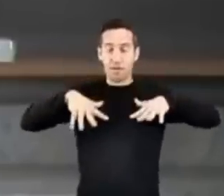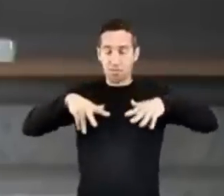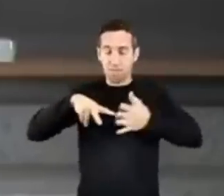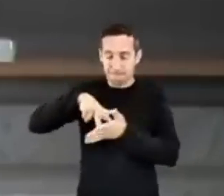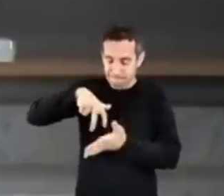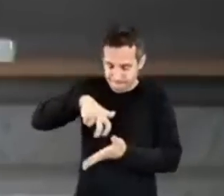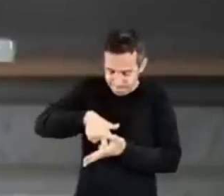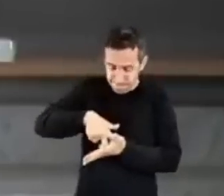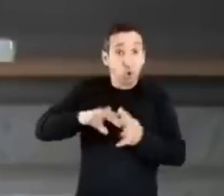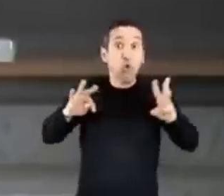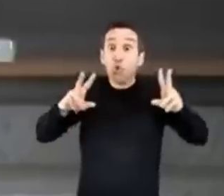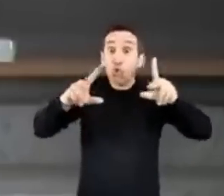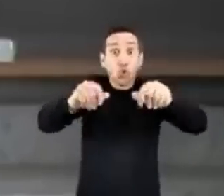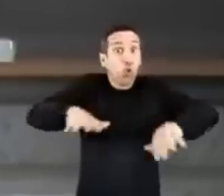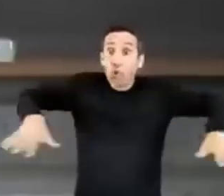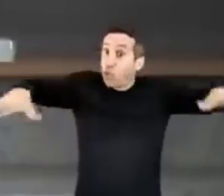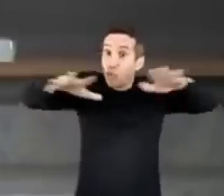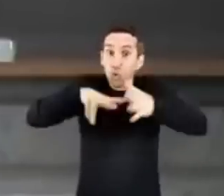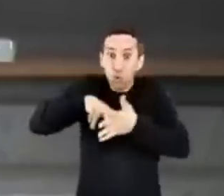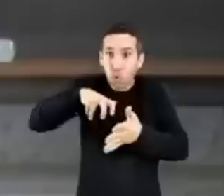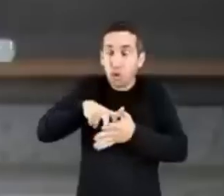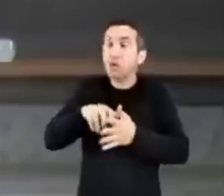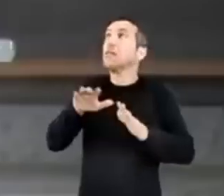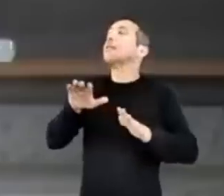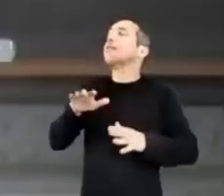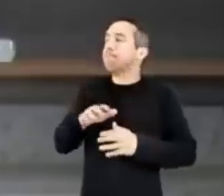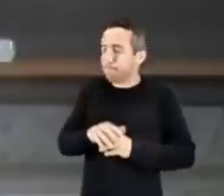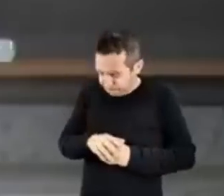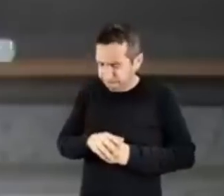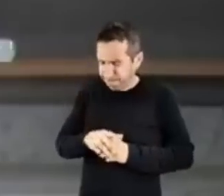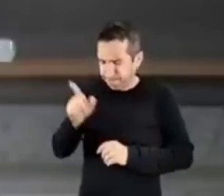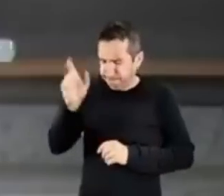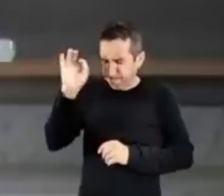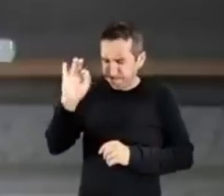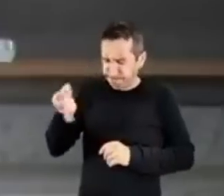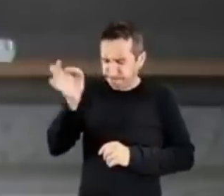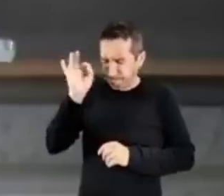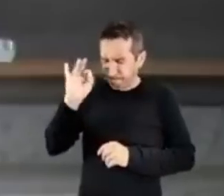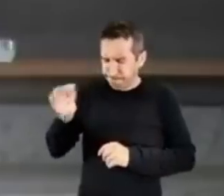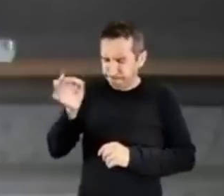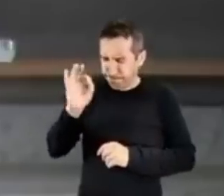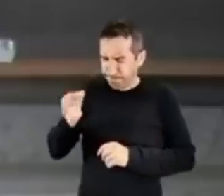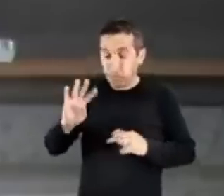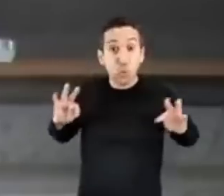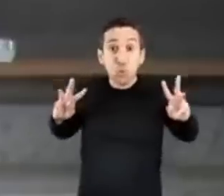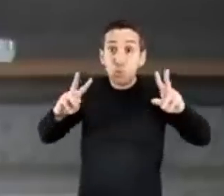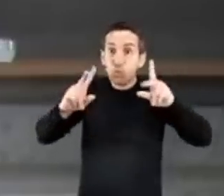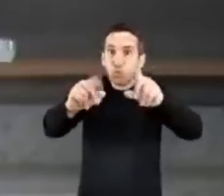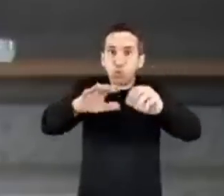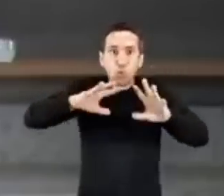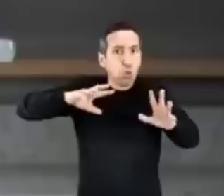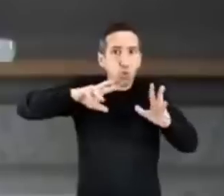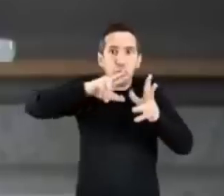imaginar essa cena em que todo joelho se dobrará diante de Jesus em que todo mundo vai se curvar e